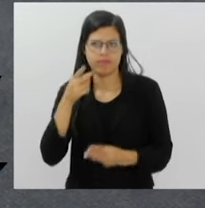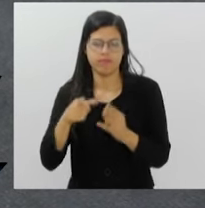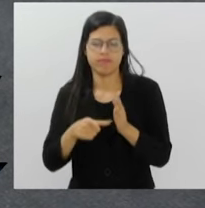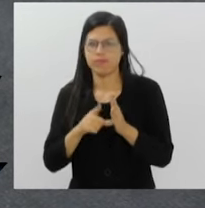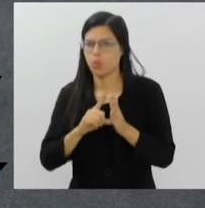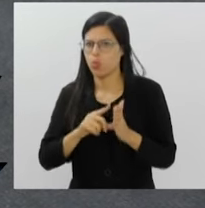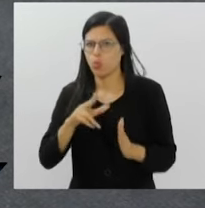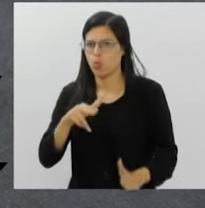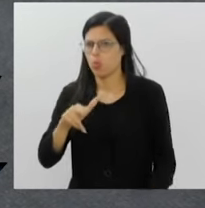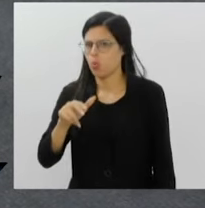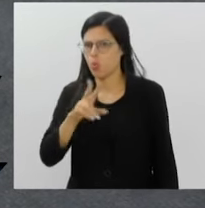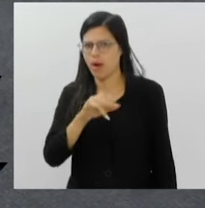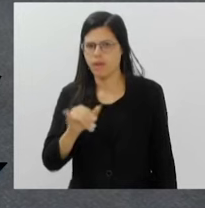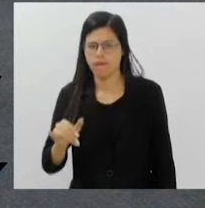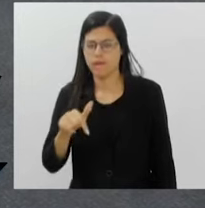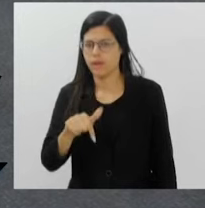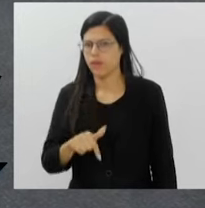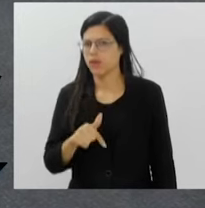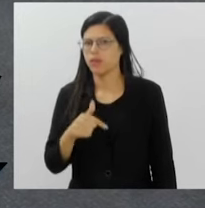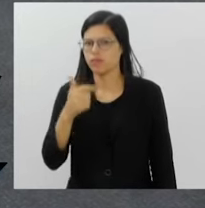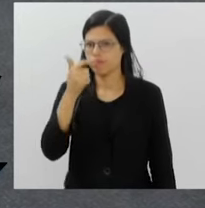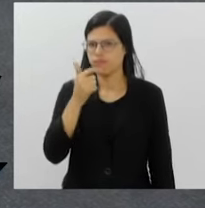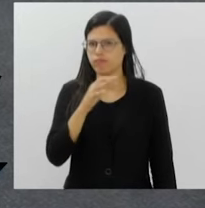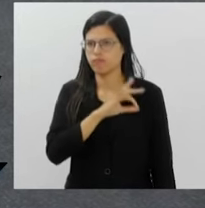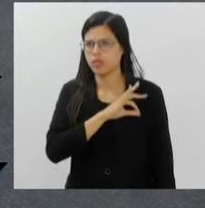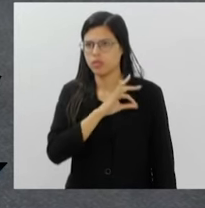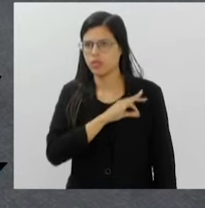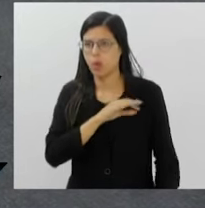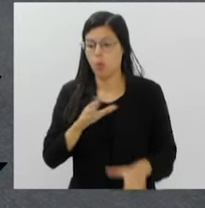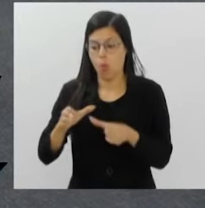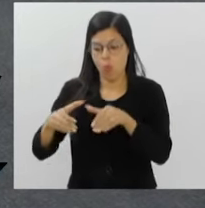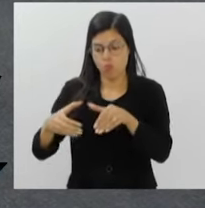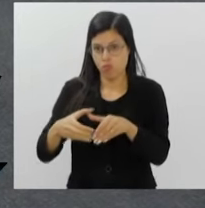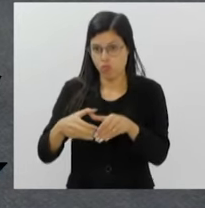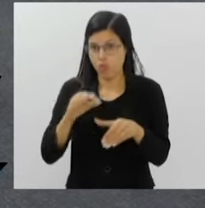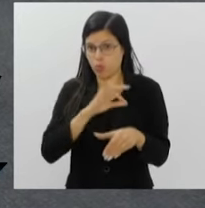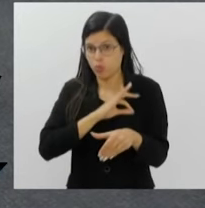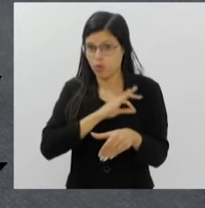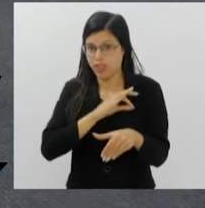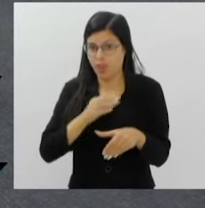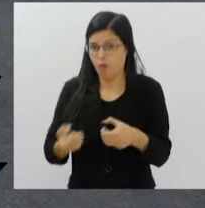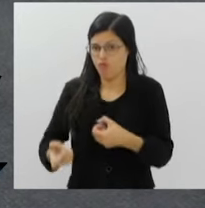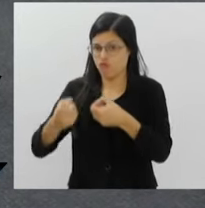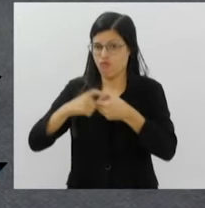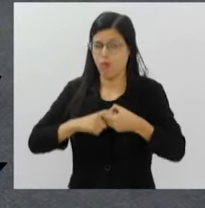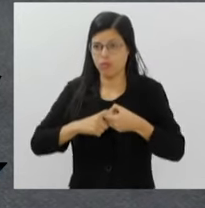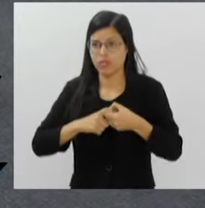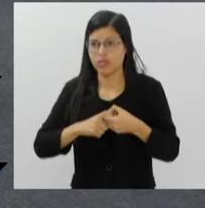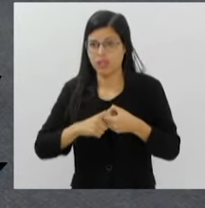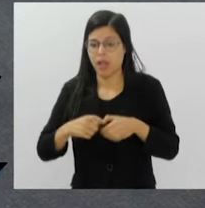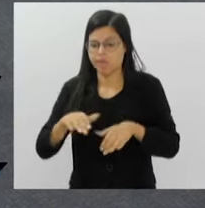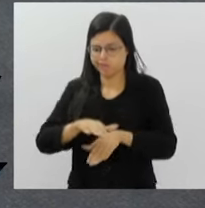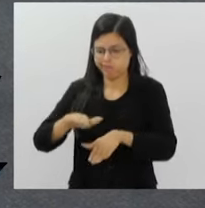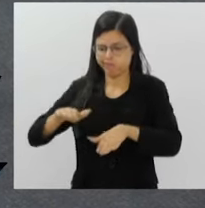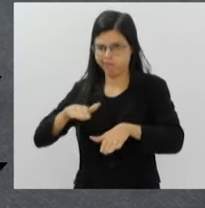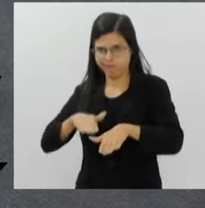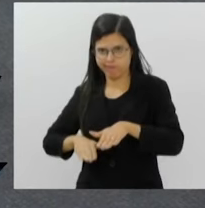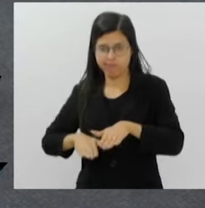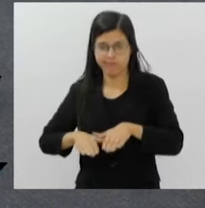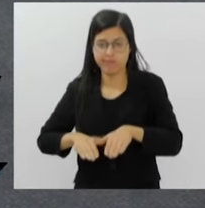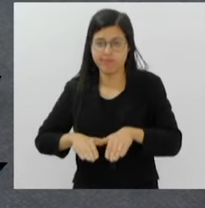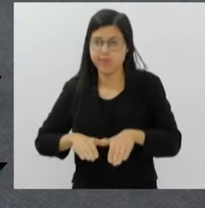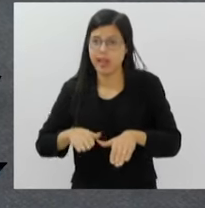vi na minha vida como policial um batalhão recuar, mas recuando, na realidade não foi um batalhão,